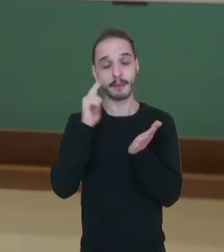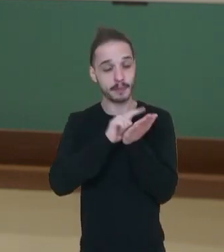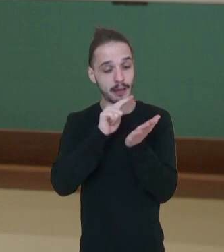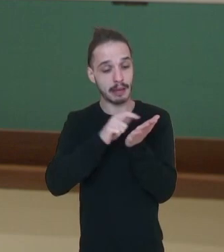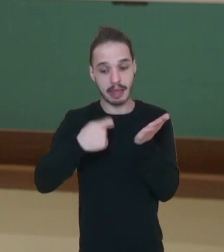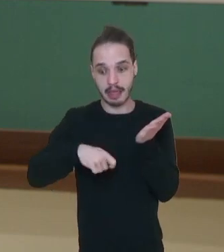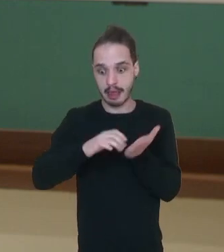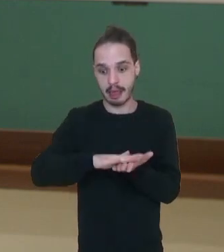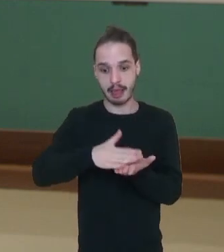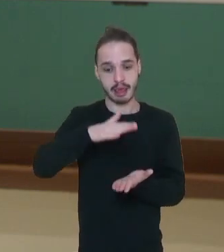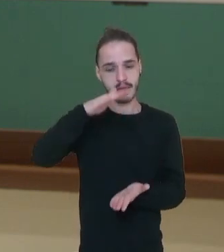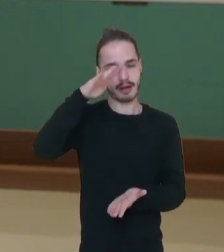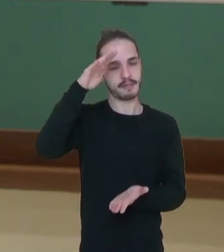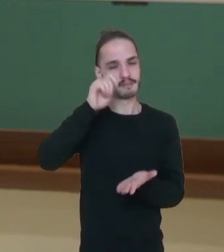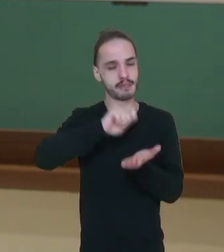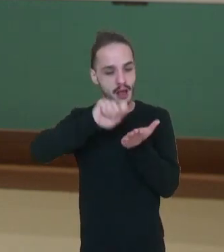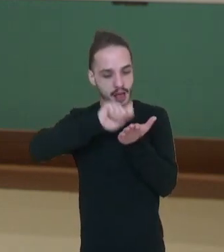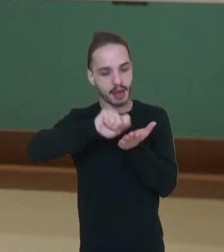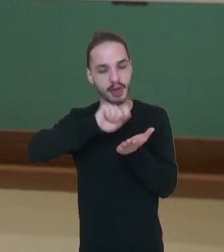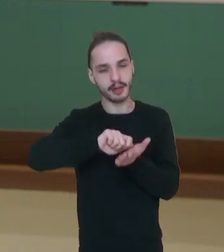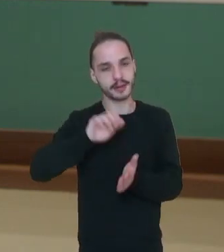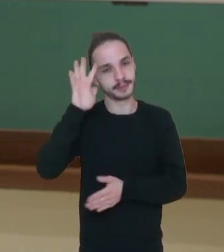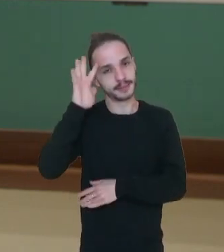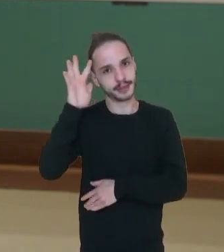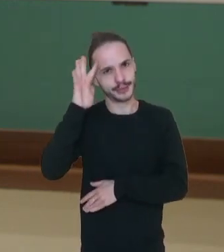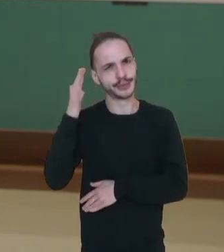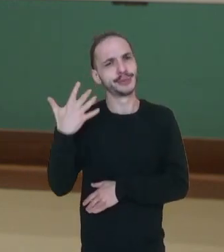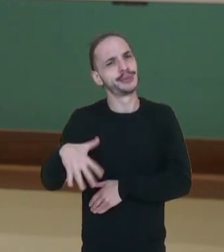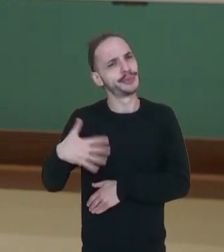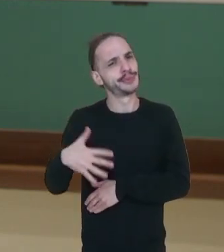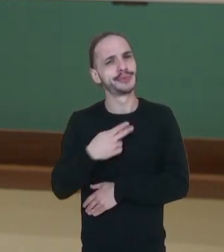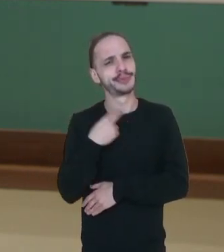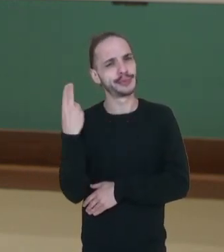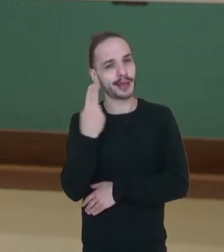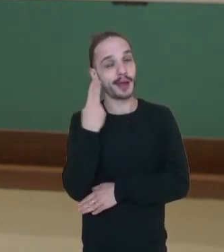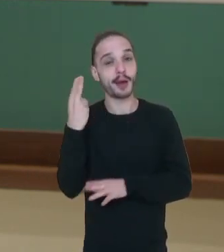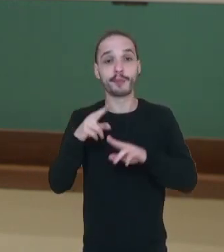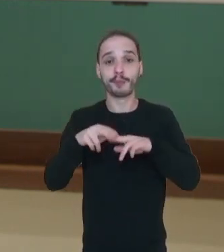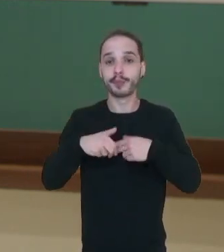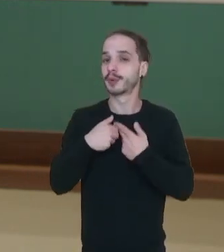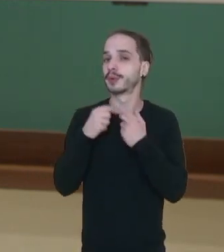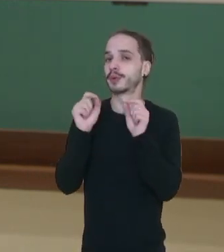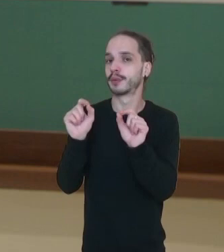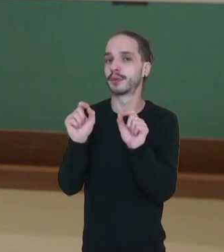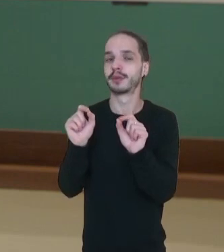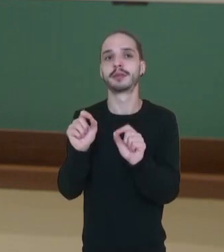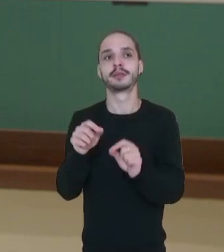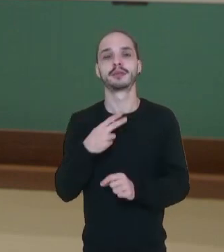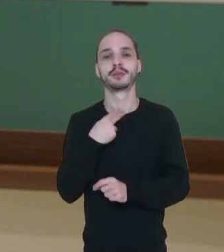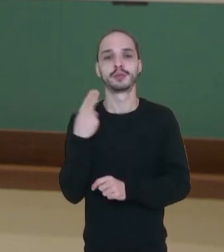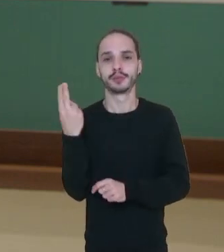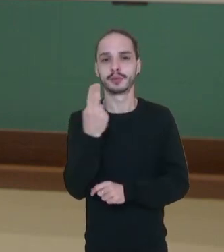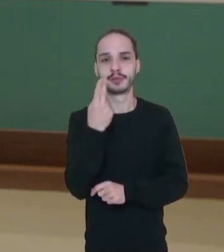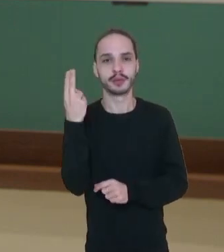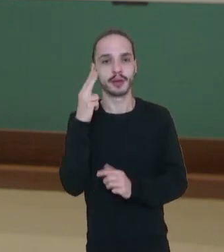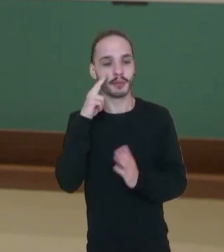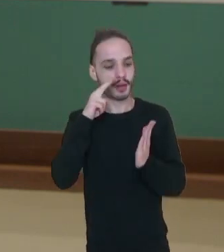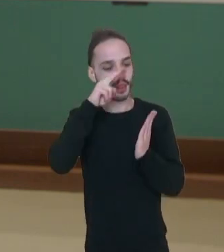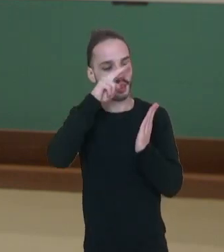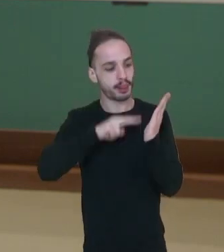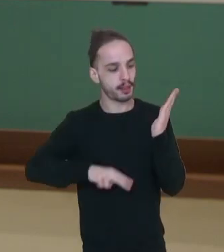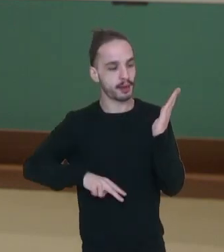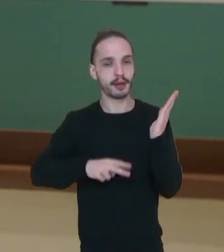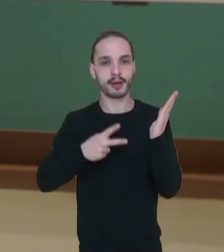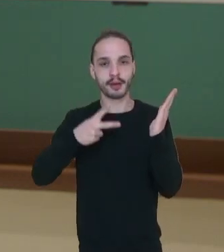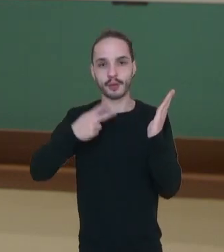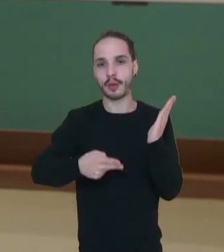gente teria para isso. Então, o que que acontece? O que que eles fizeram, né? A gente não tem como ler como se fosse um livro do